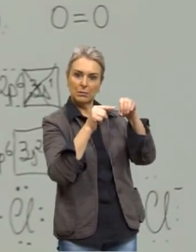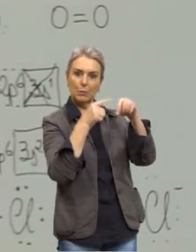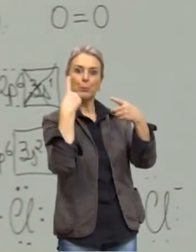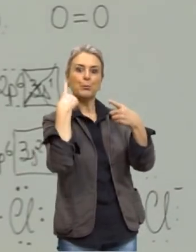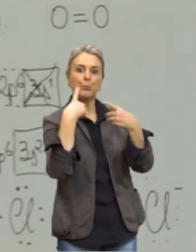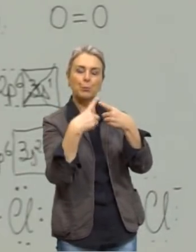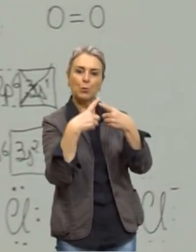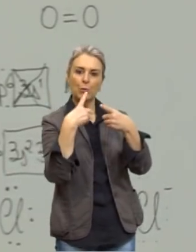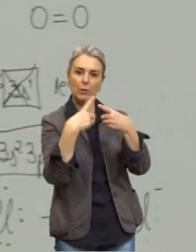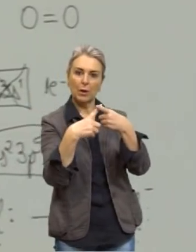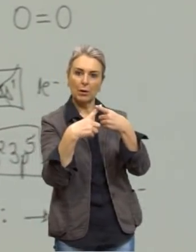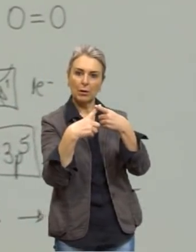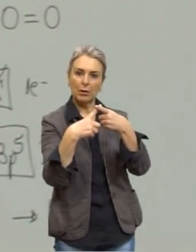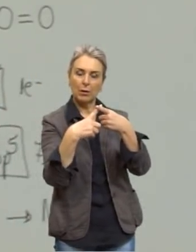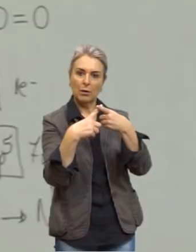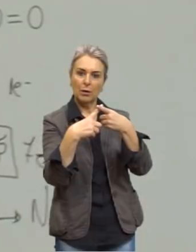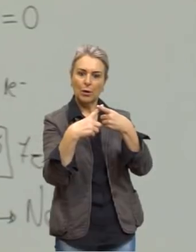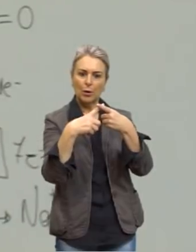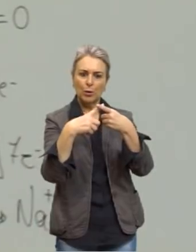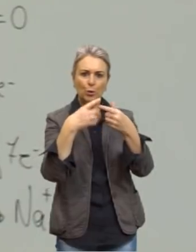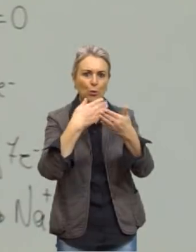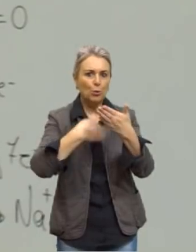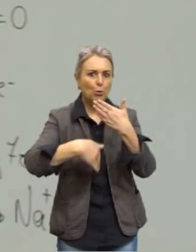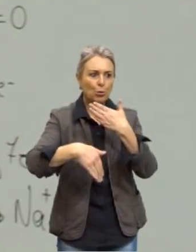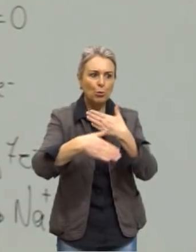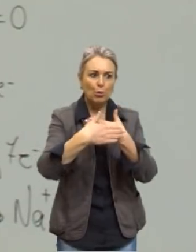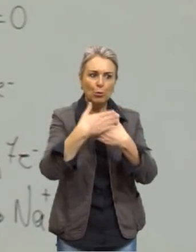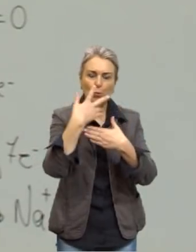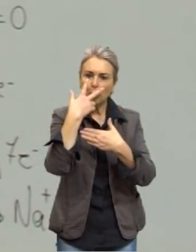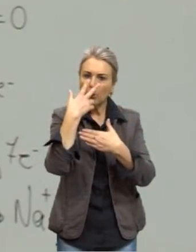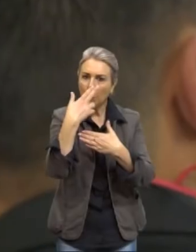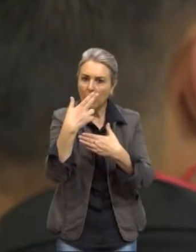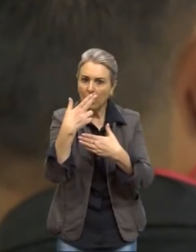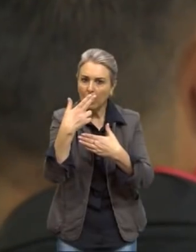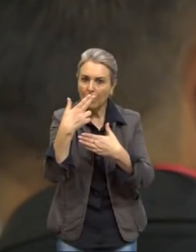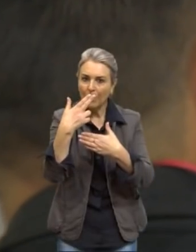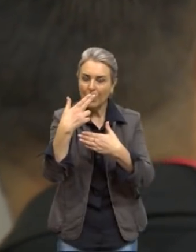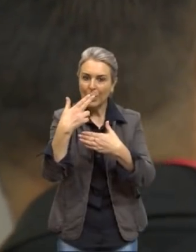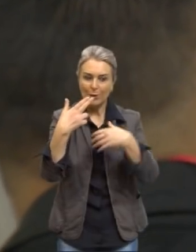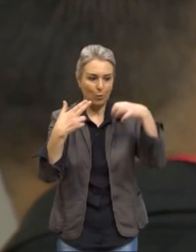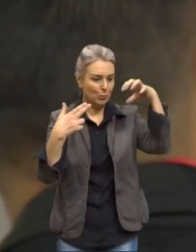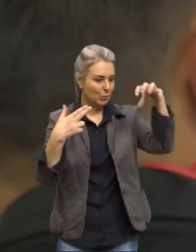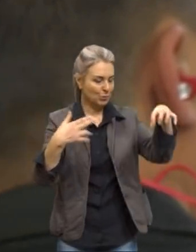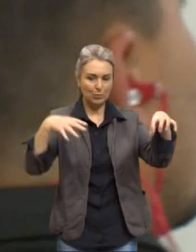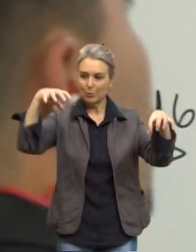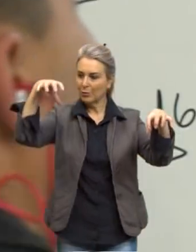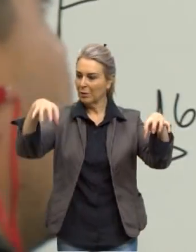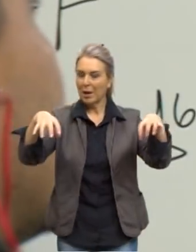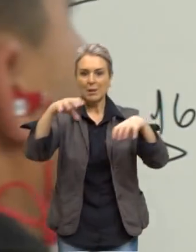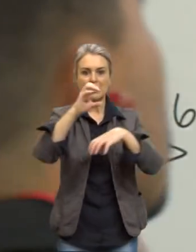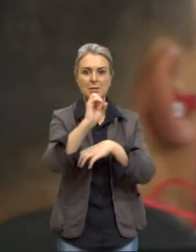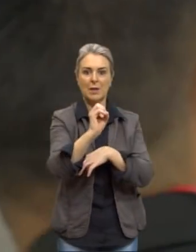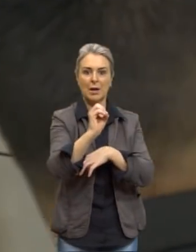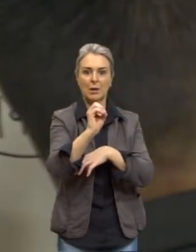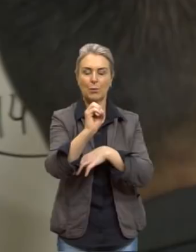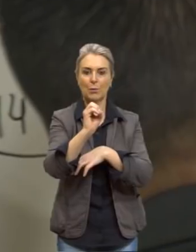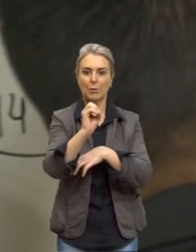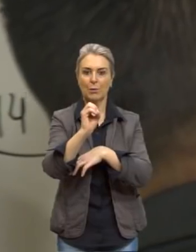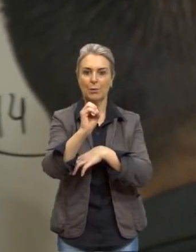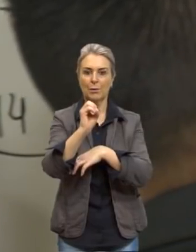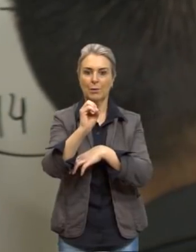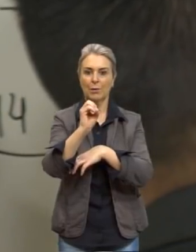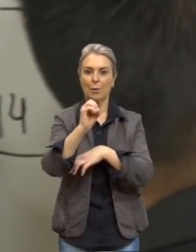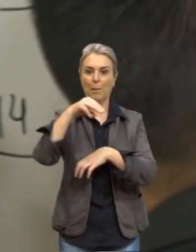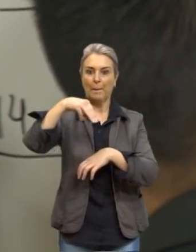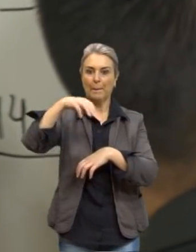que vai acontecer como todos eles são iguais um momento de polar dele é zero o metano é